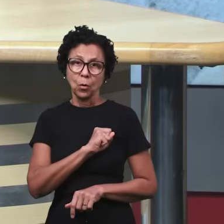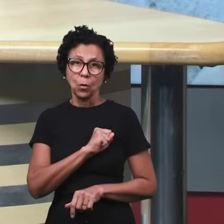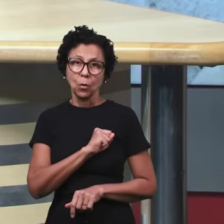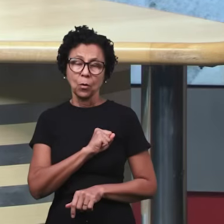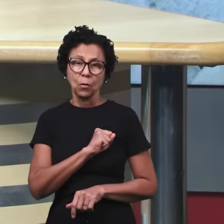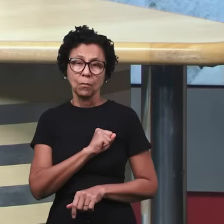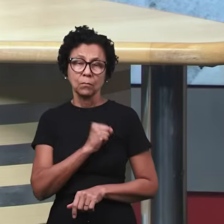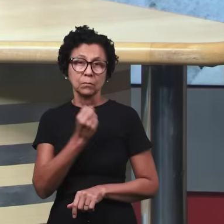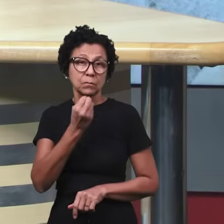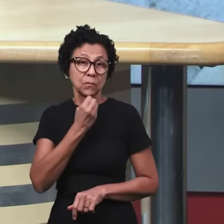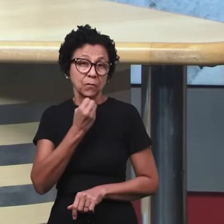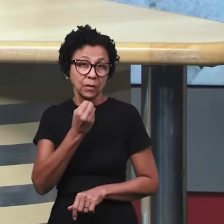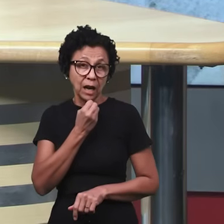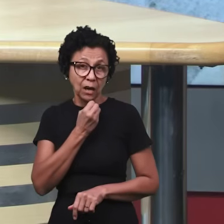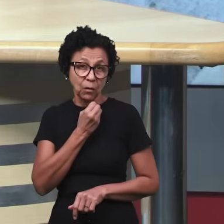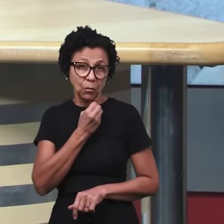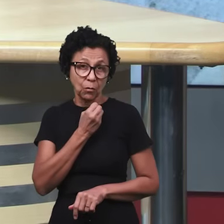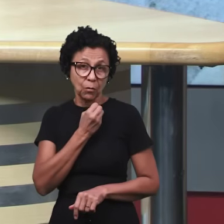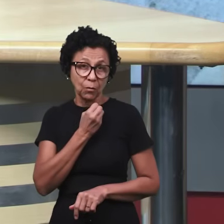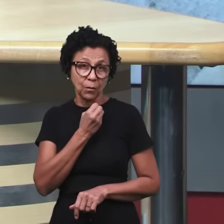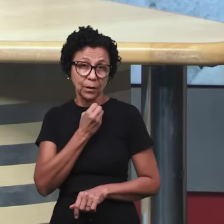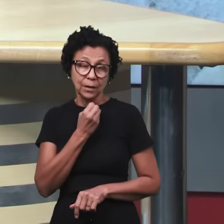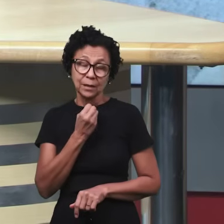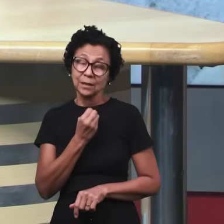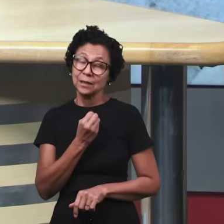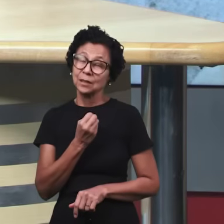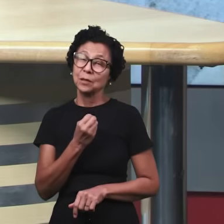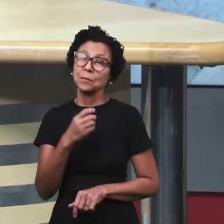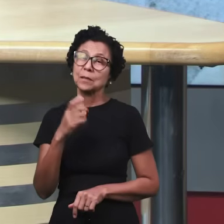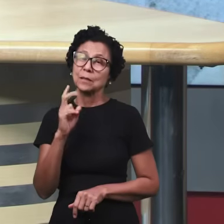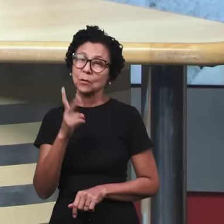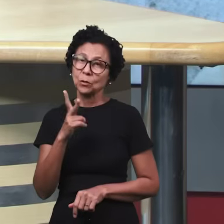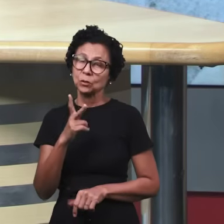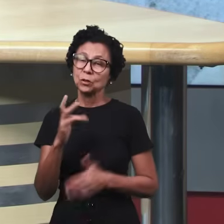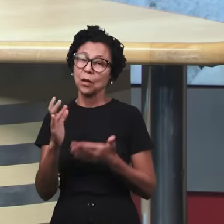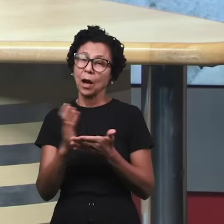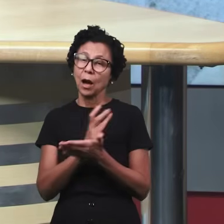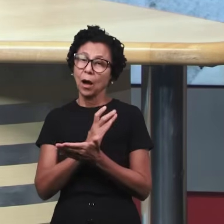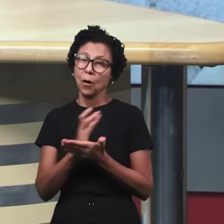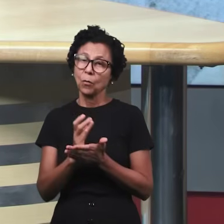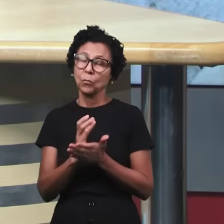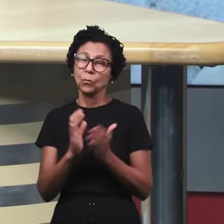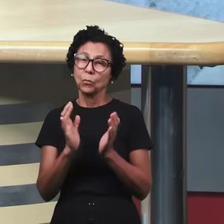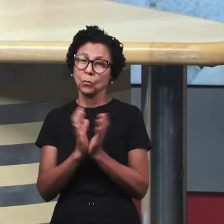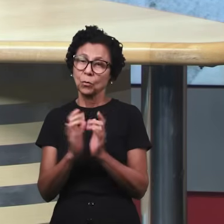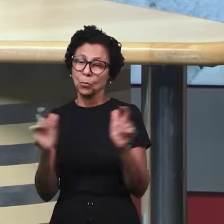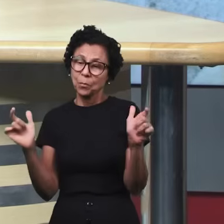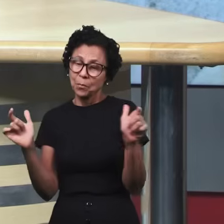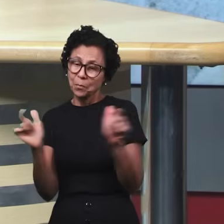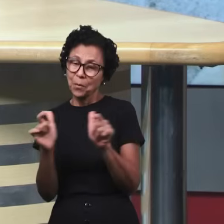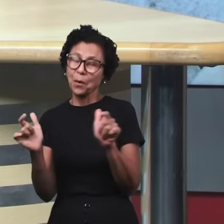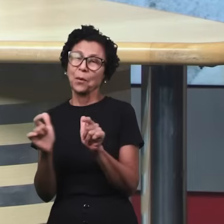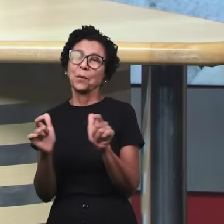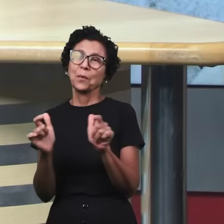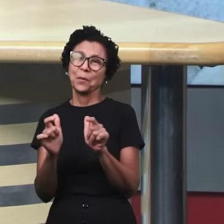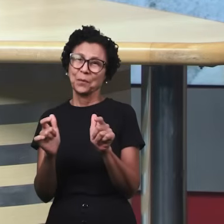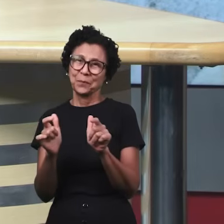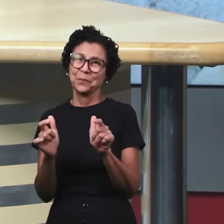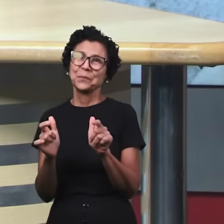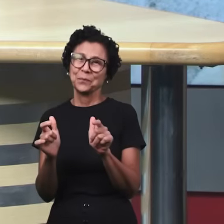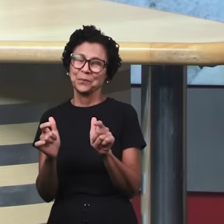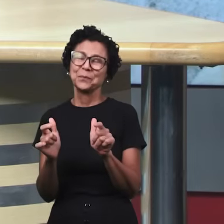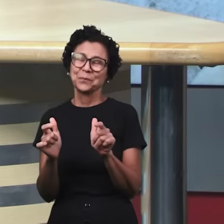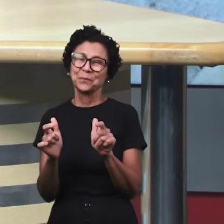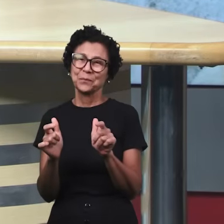esfriando, nós somos os poucos, nós somos os remanescentes. Amém. Aqueles que permanecem com a chama do Espírito